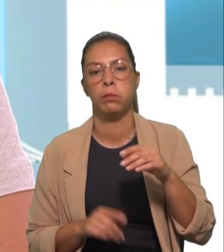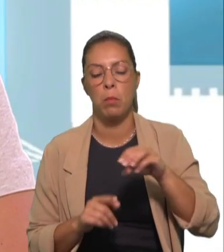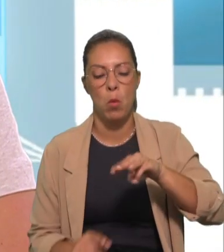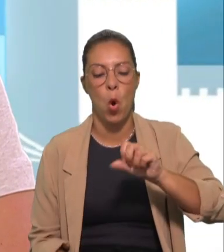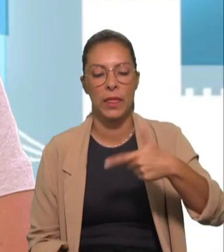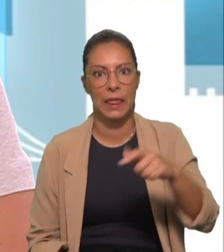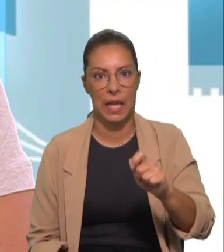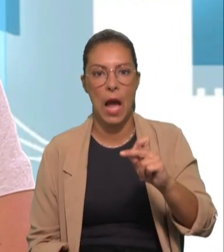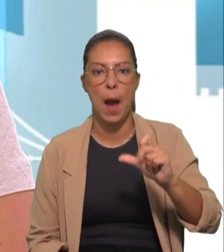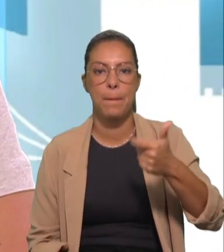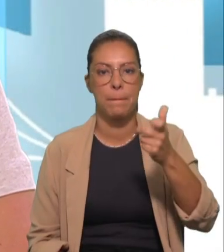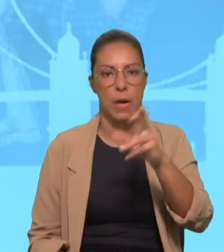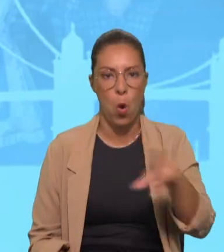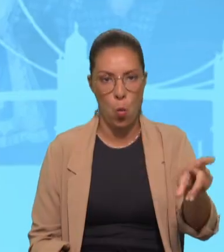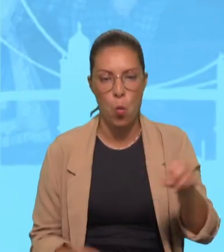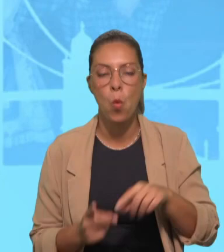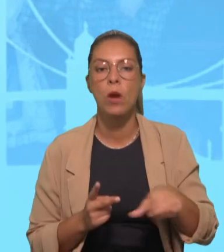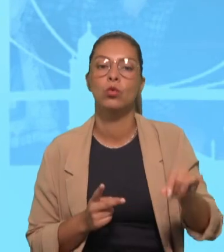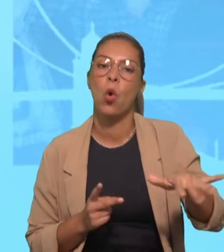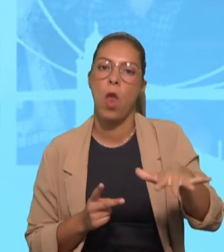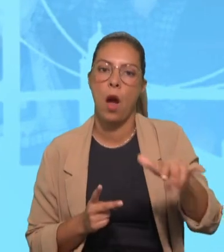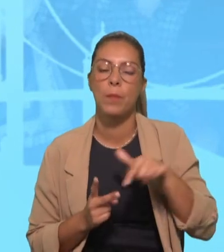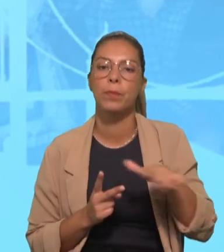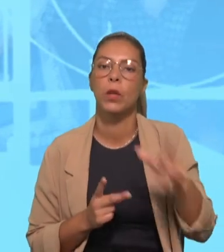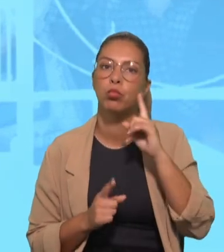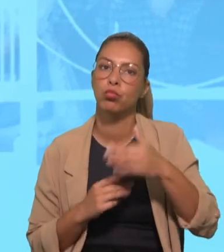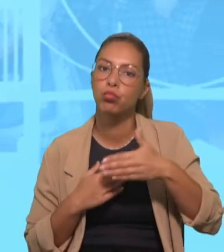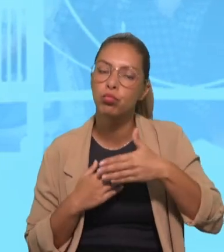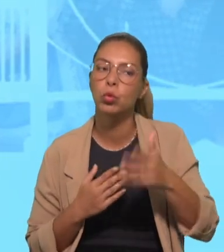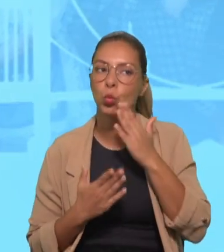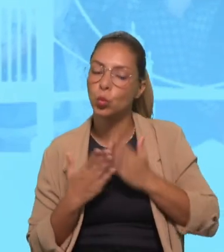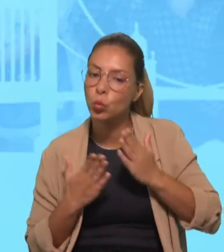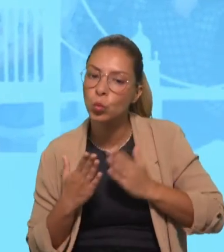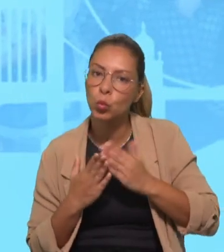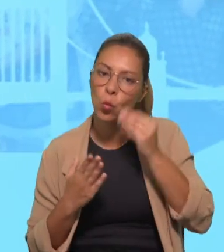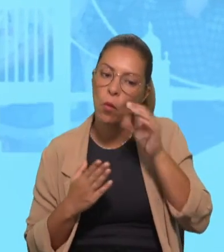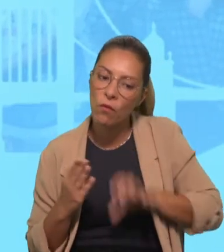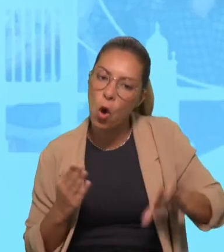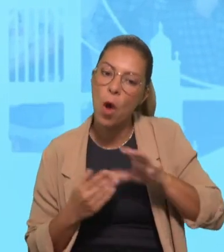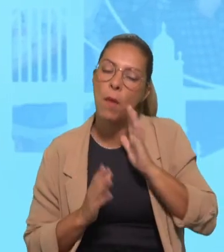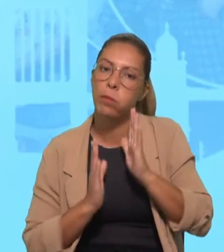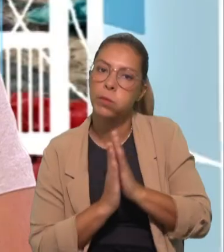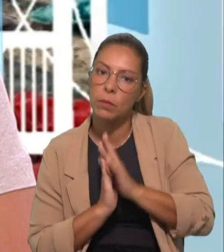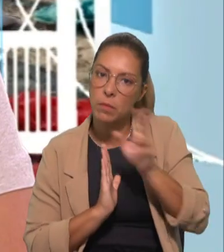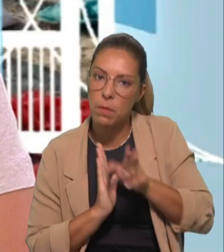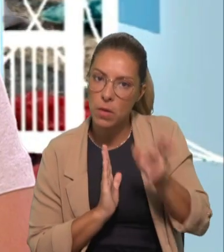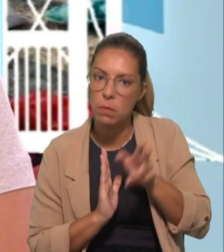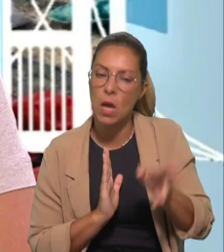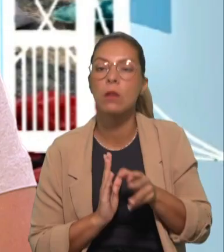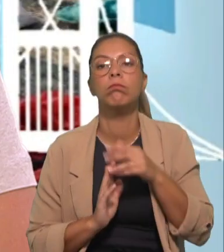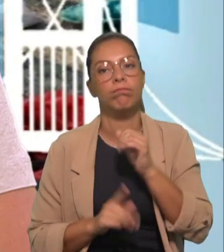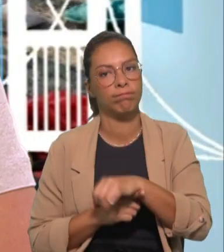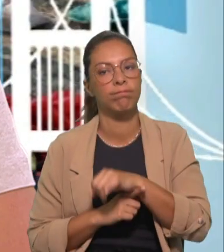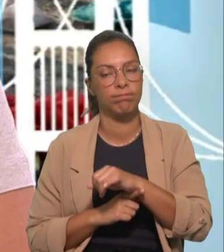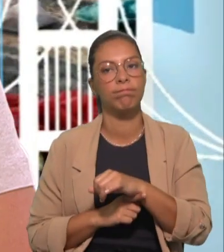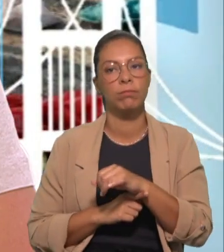semana missionária ao longo do ano de estudo, de vida normal na tua paróquia? Muito, porque é